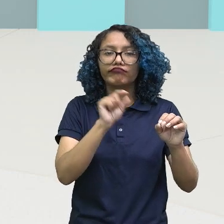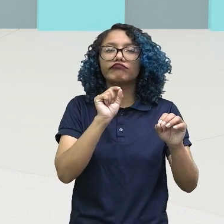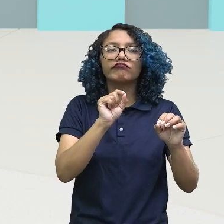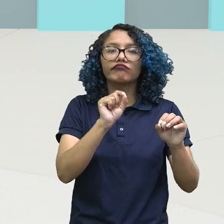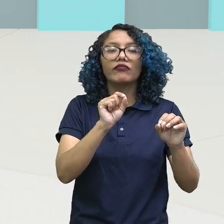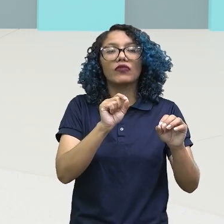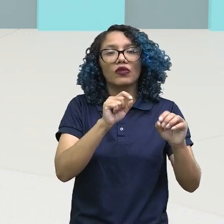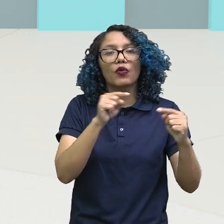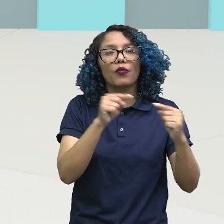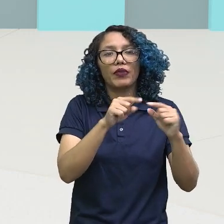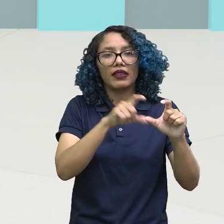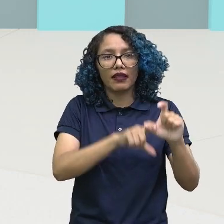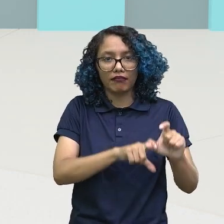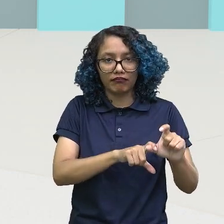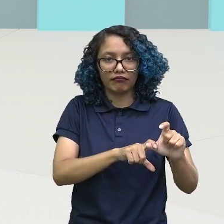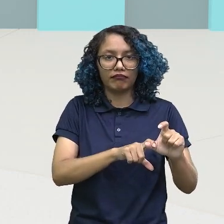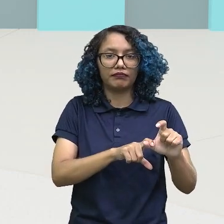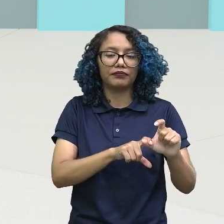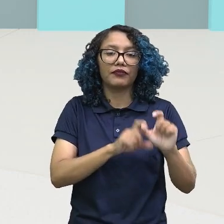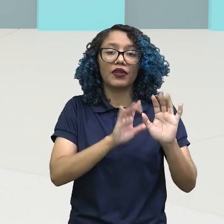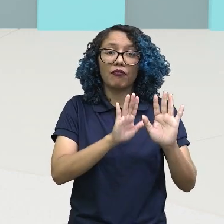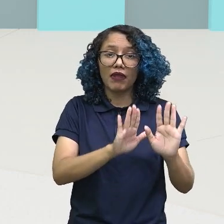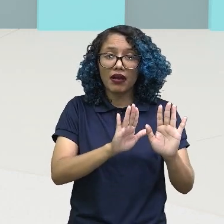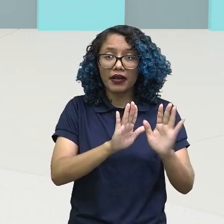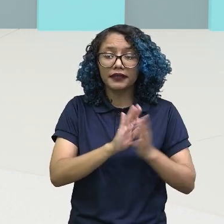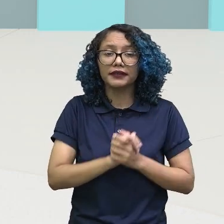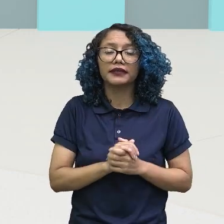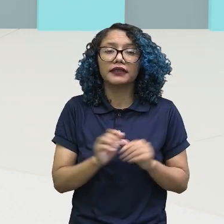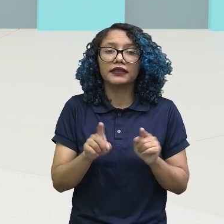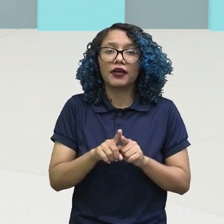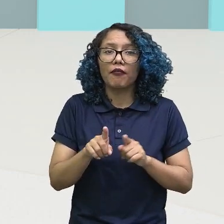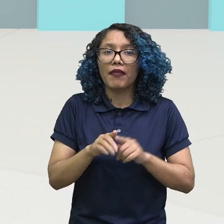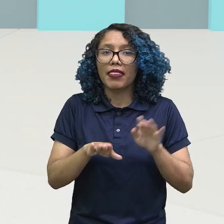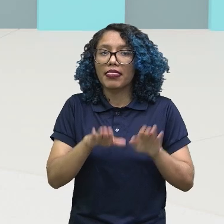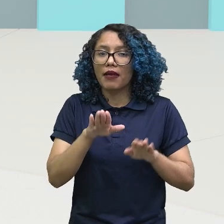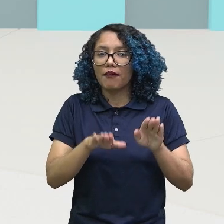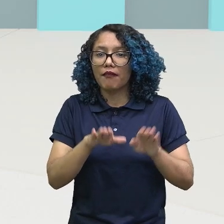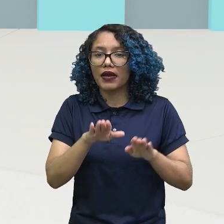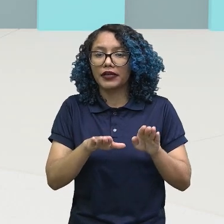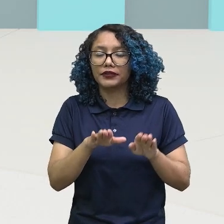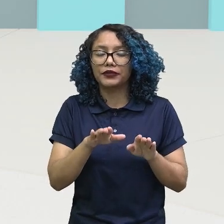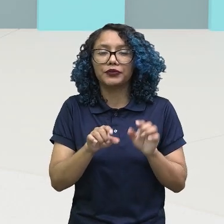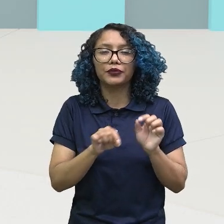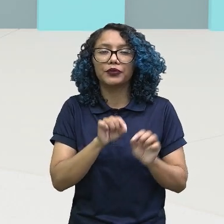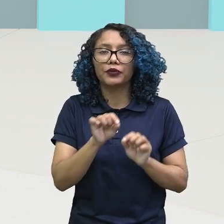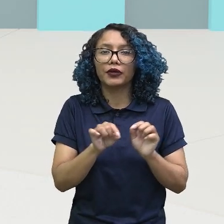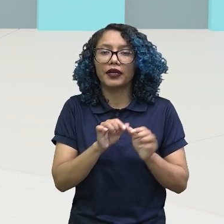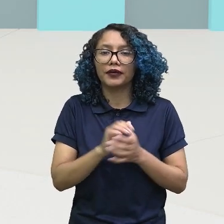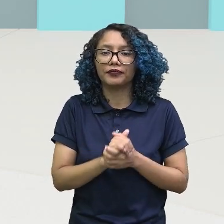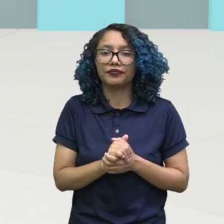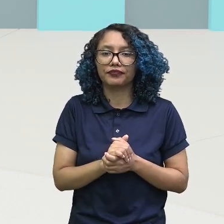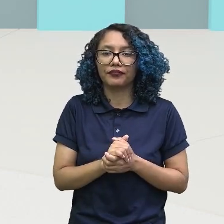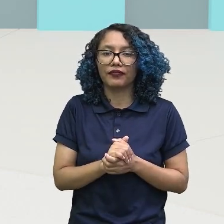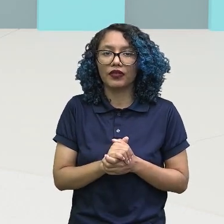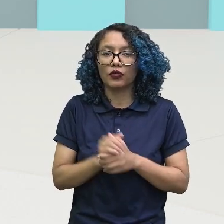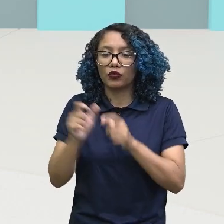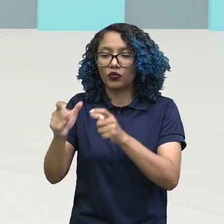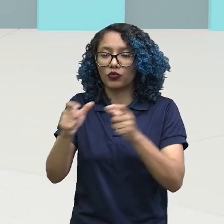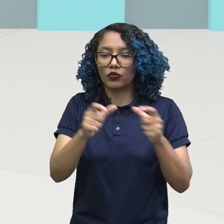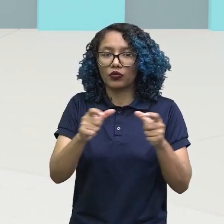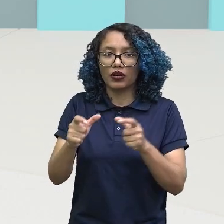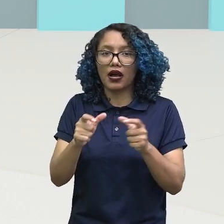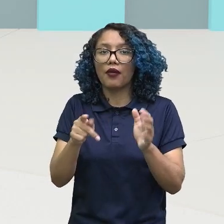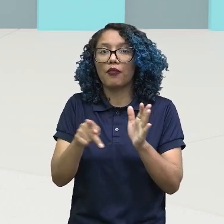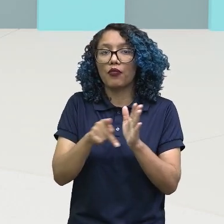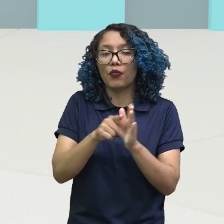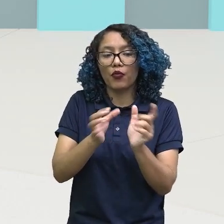é a oração subordinada. Agora, é claro que depende também da posição em que a conjunção aparece,